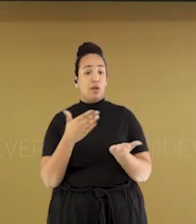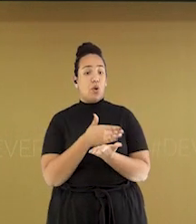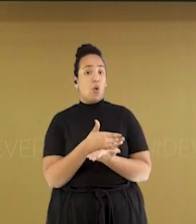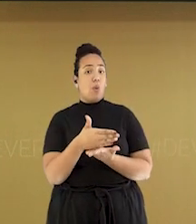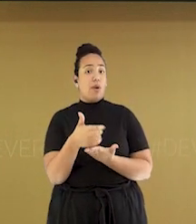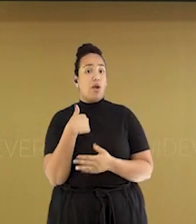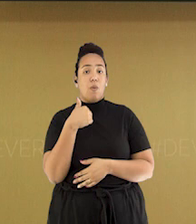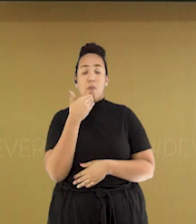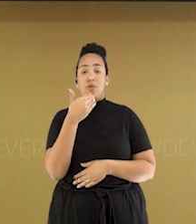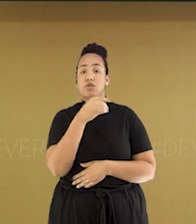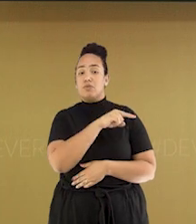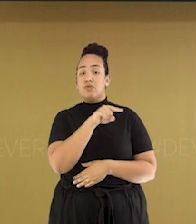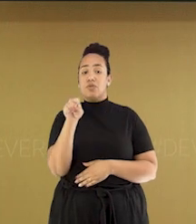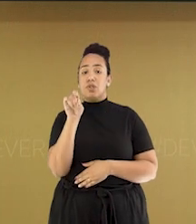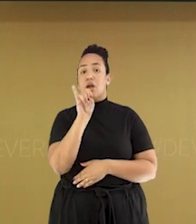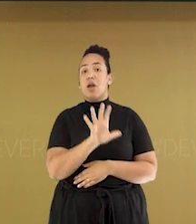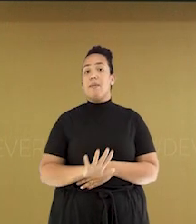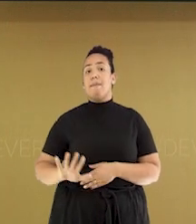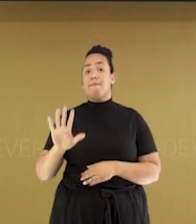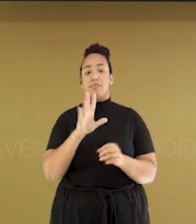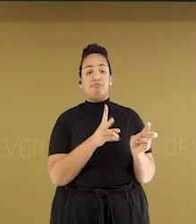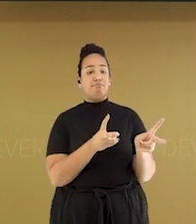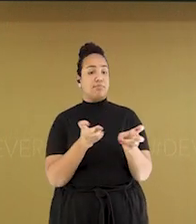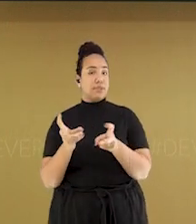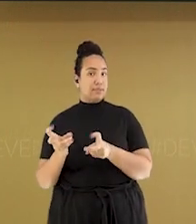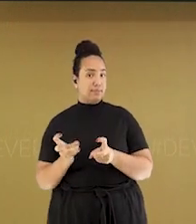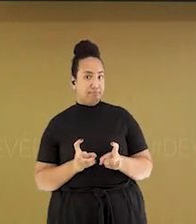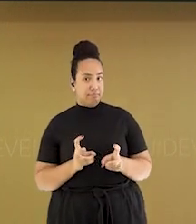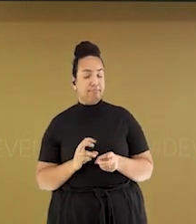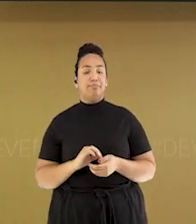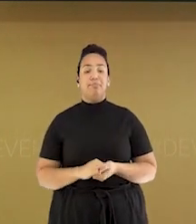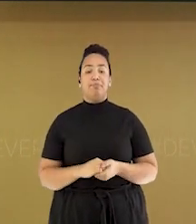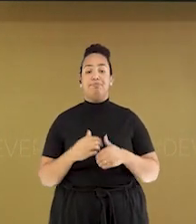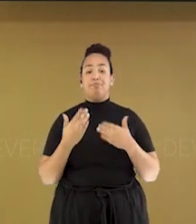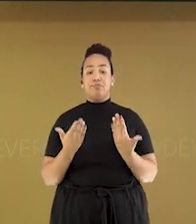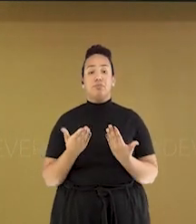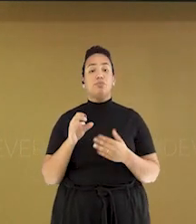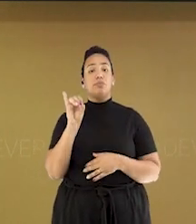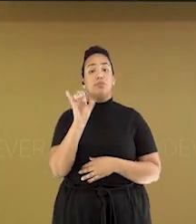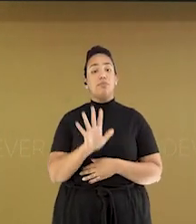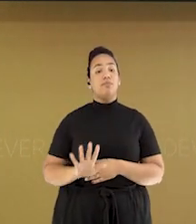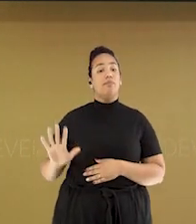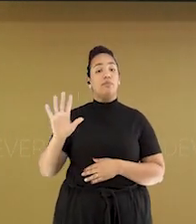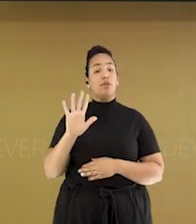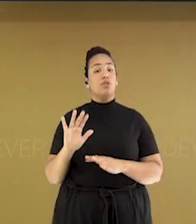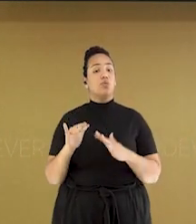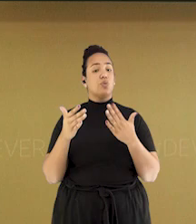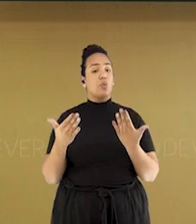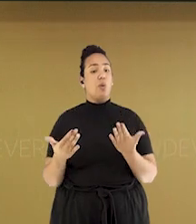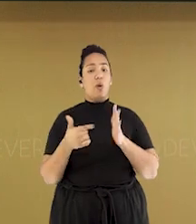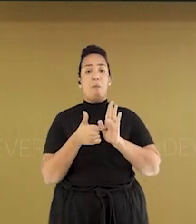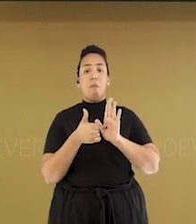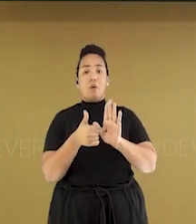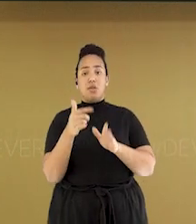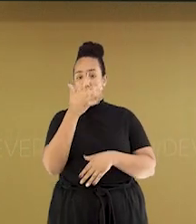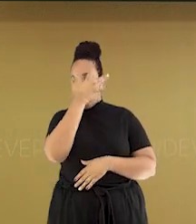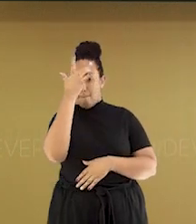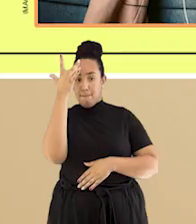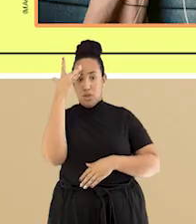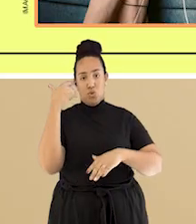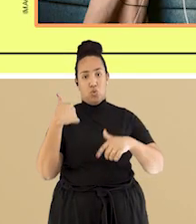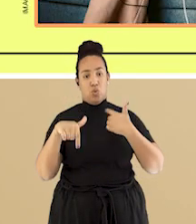comece observando essas imagens. Quais dessas imagens mostram pessoas